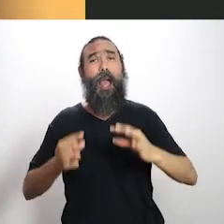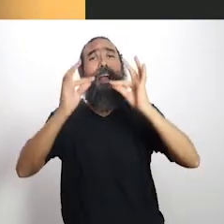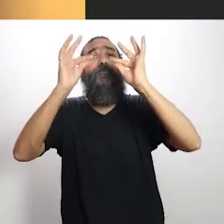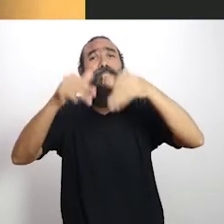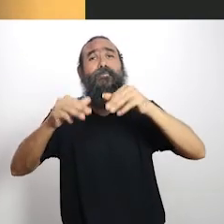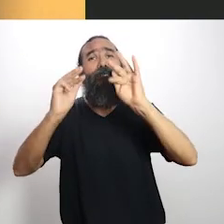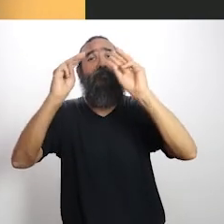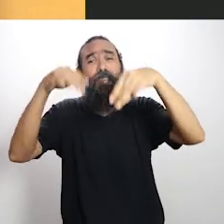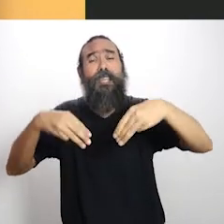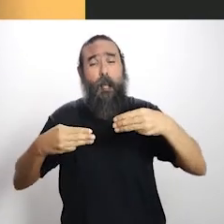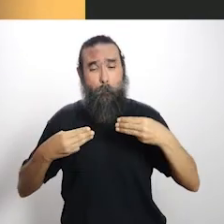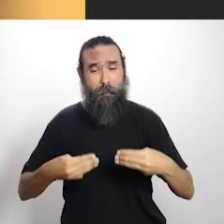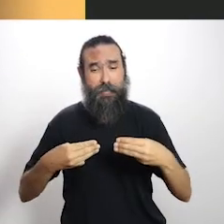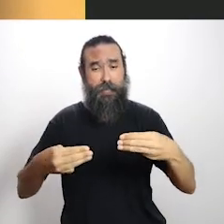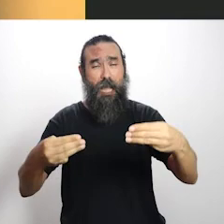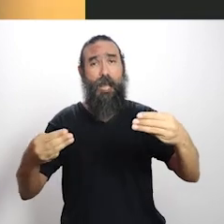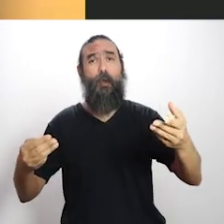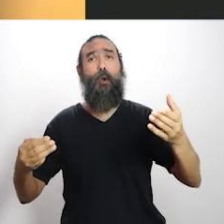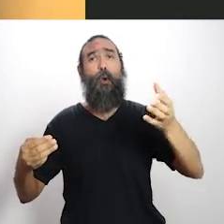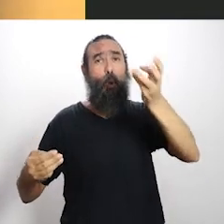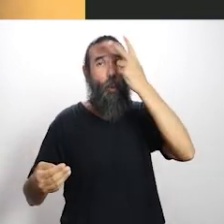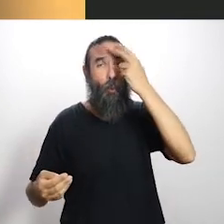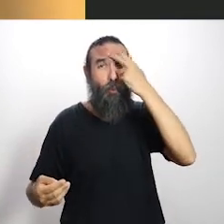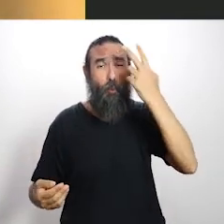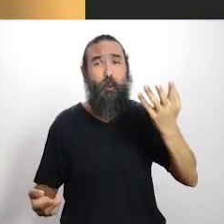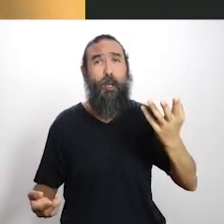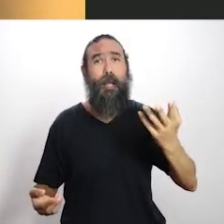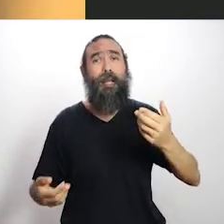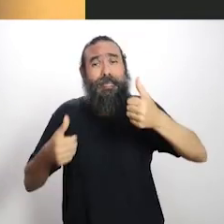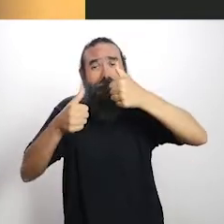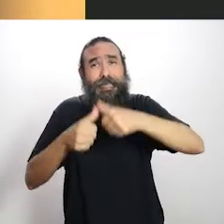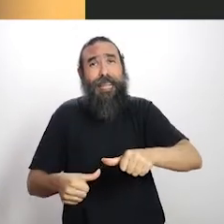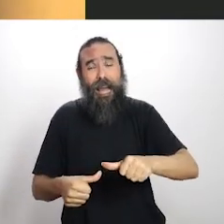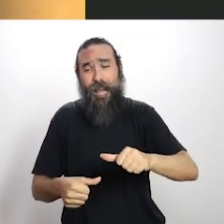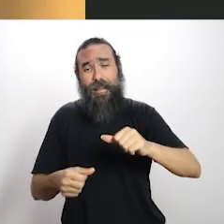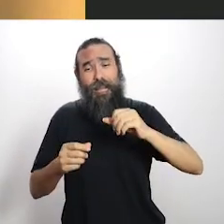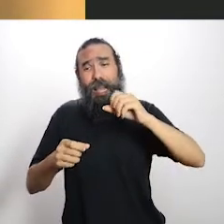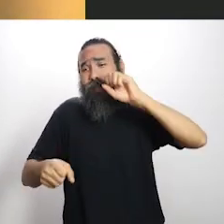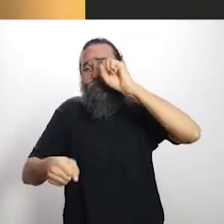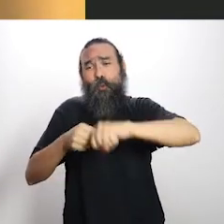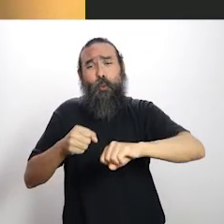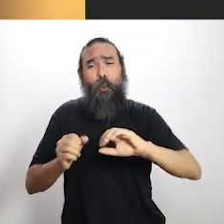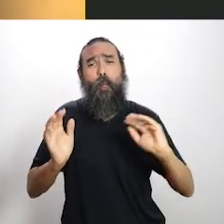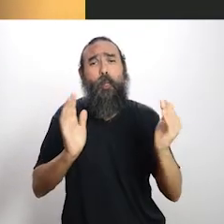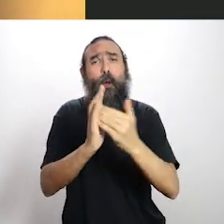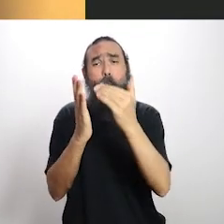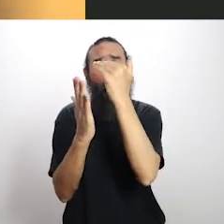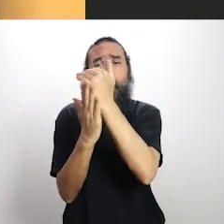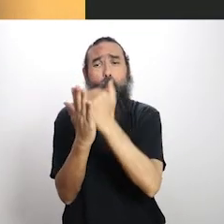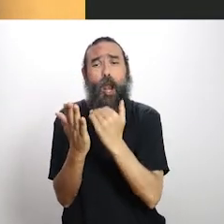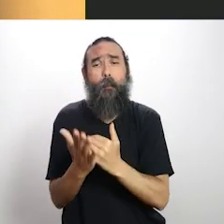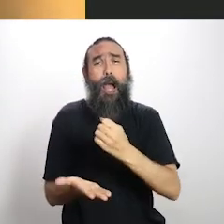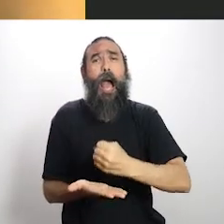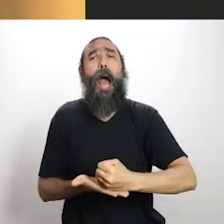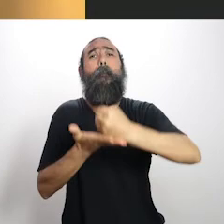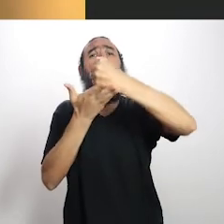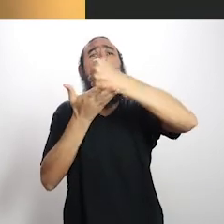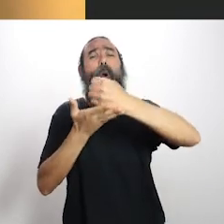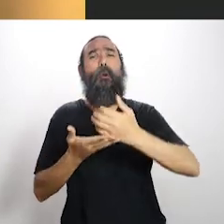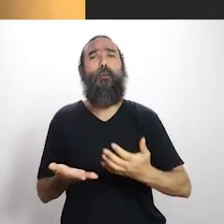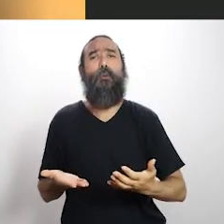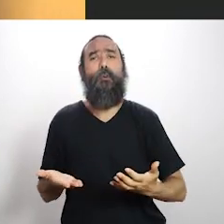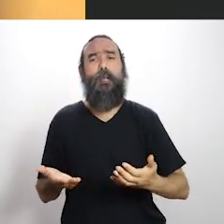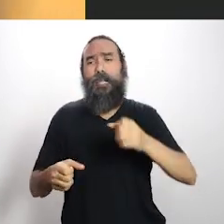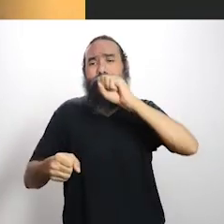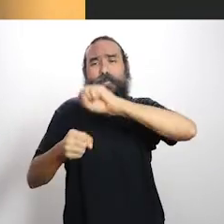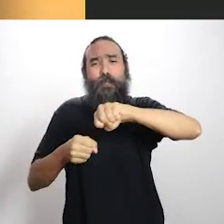instituições do sistema MINK a UIFAM a Cinemateca Brasileira a Palmares